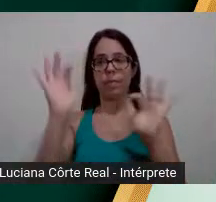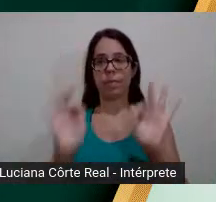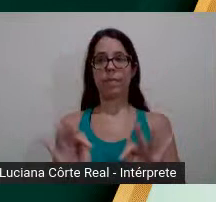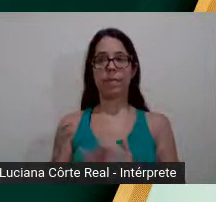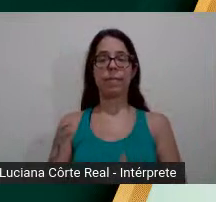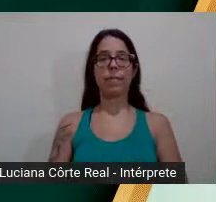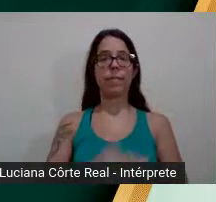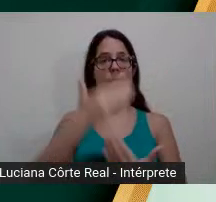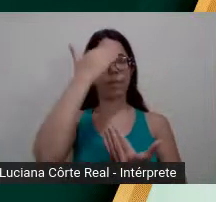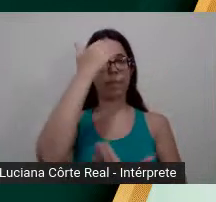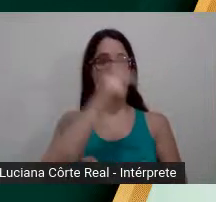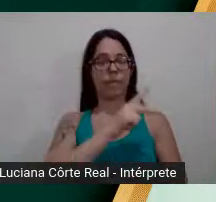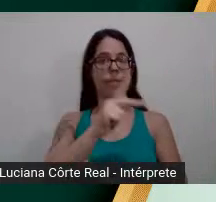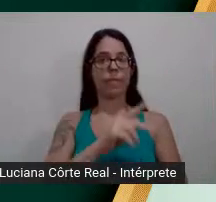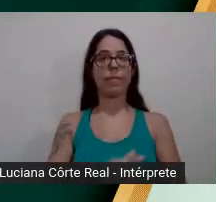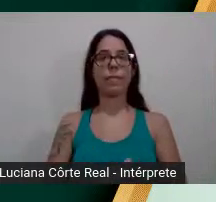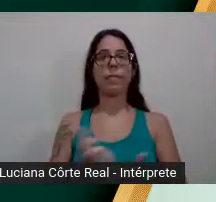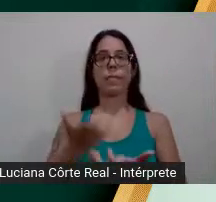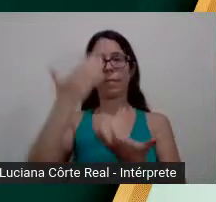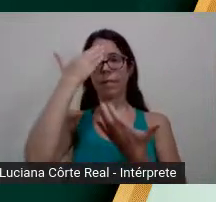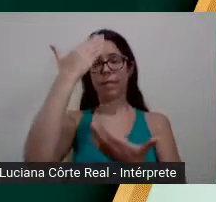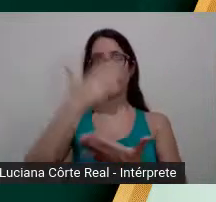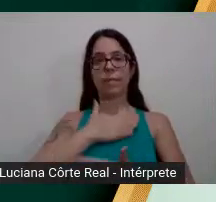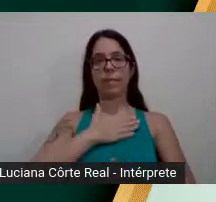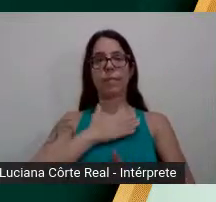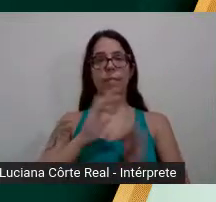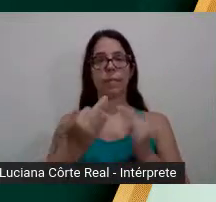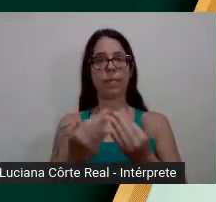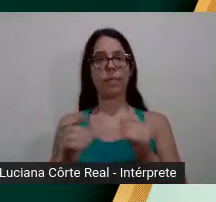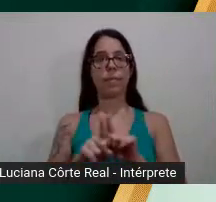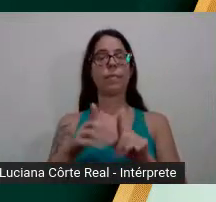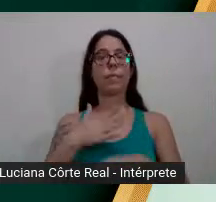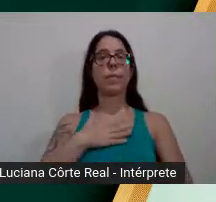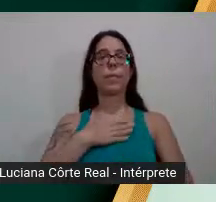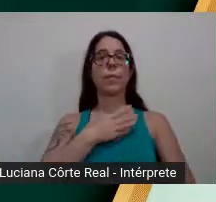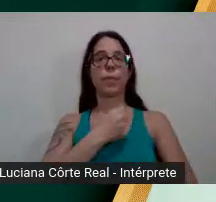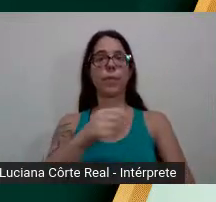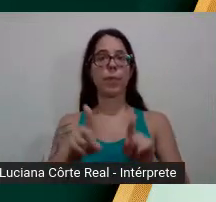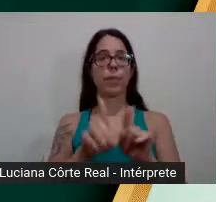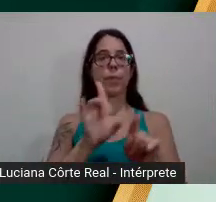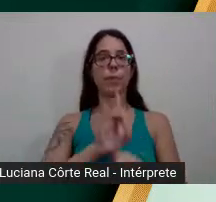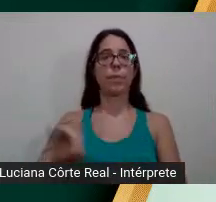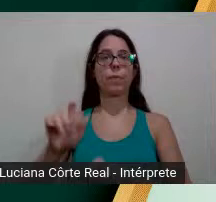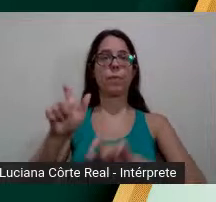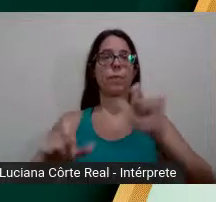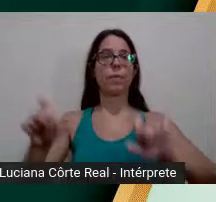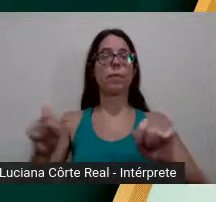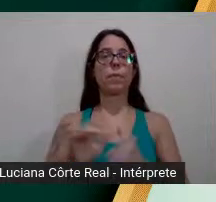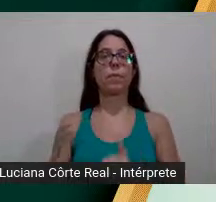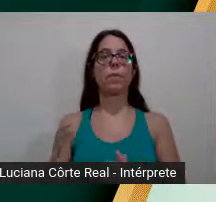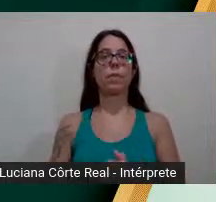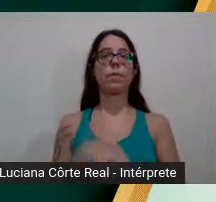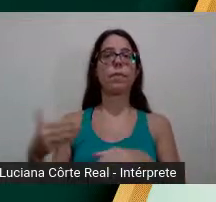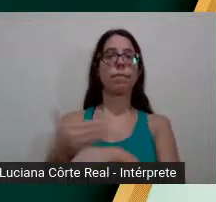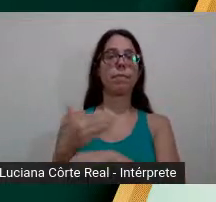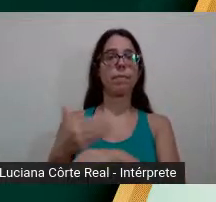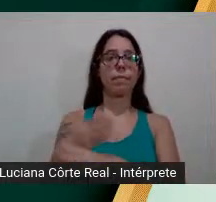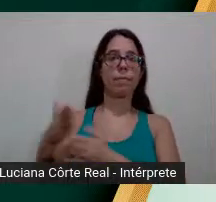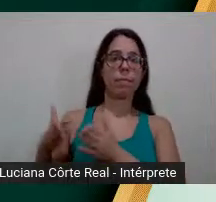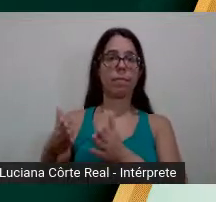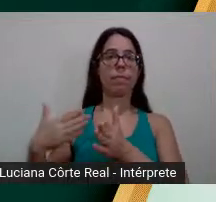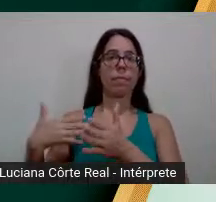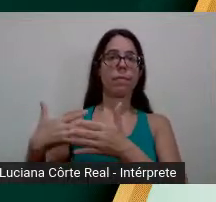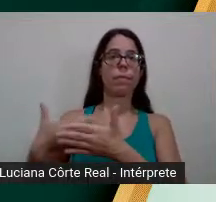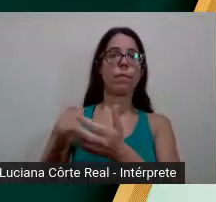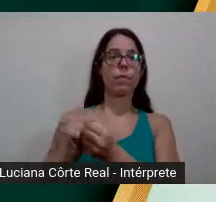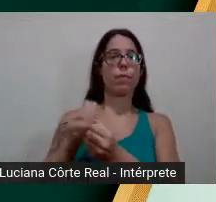Obrigada, professor. Agradeço a minha família, ao meu filho e a cada uma das pessoas que fez parte dessa caminhada para mim